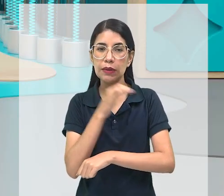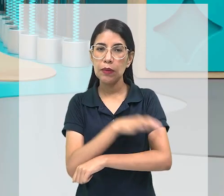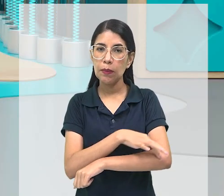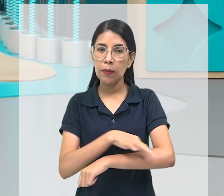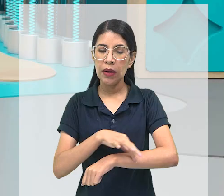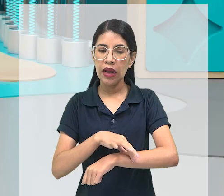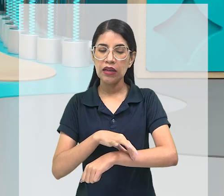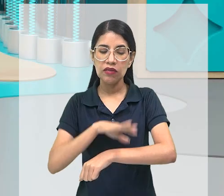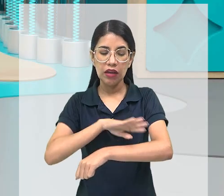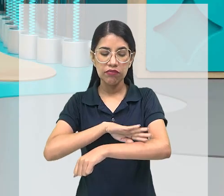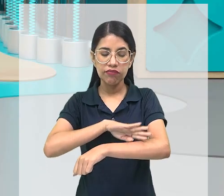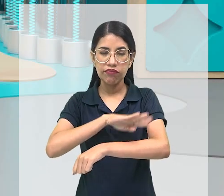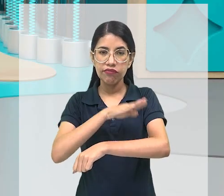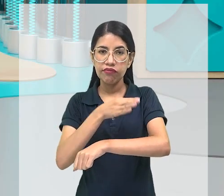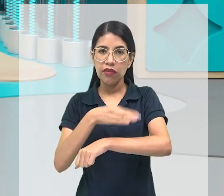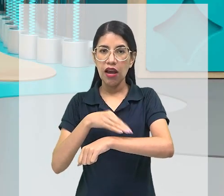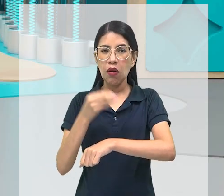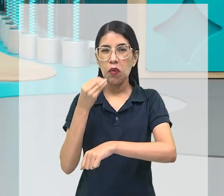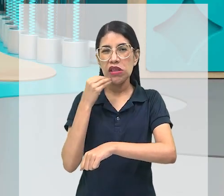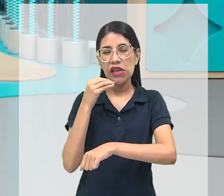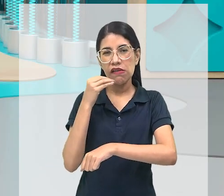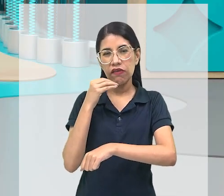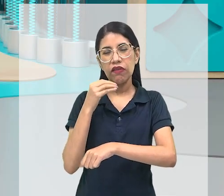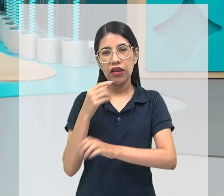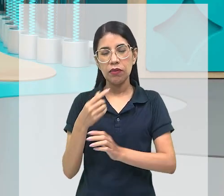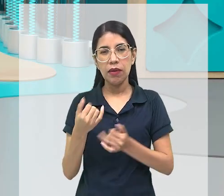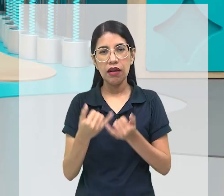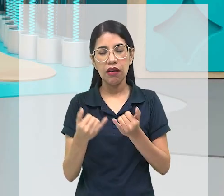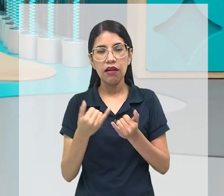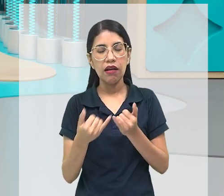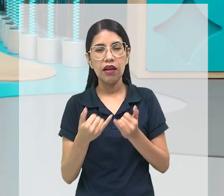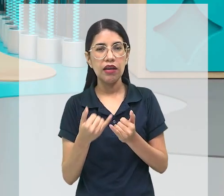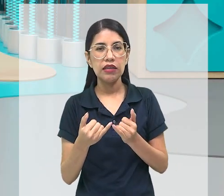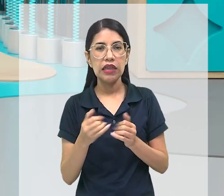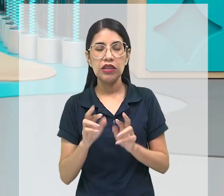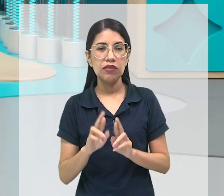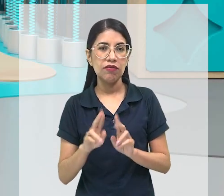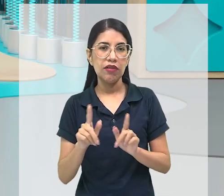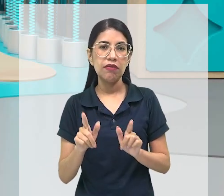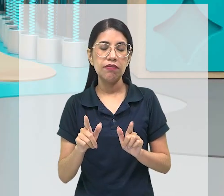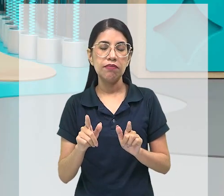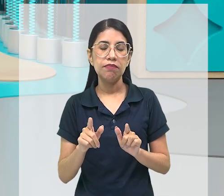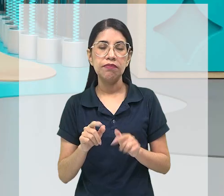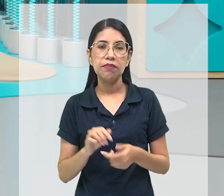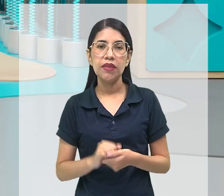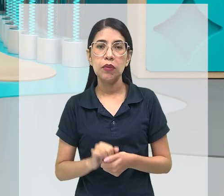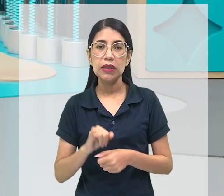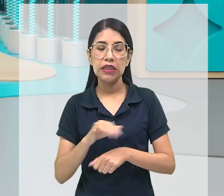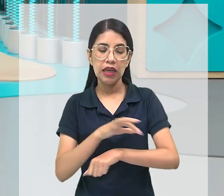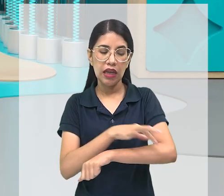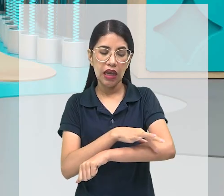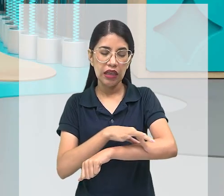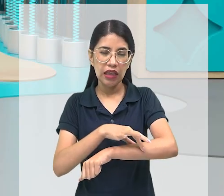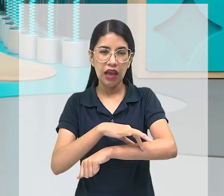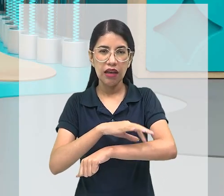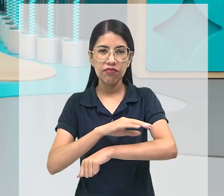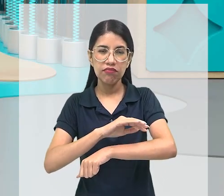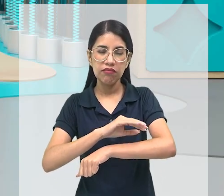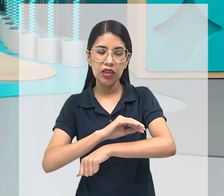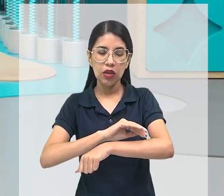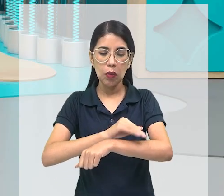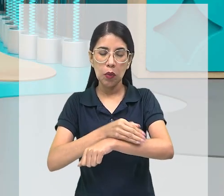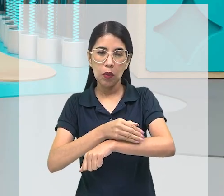meio deformado, né? Não fica no estado normal que a gente conhece. Então, se o braço estiver meio deslocado,